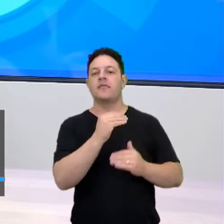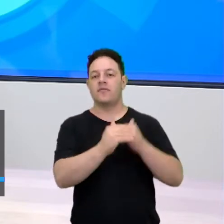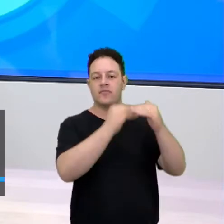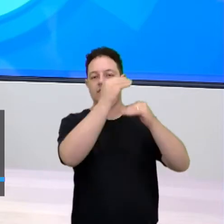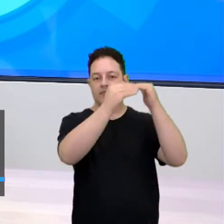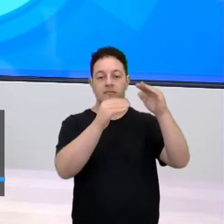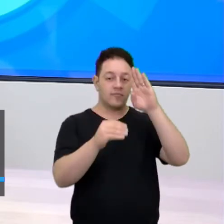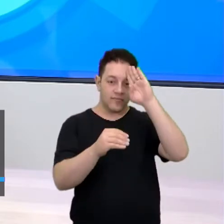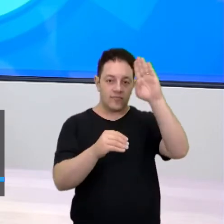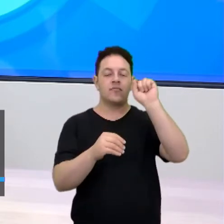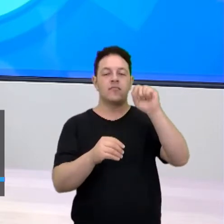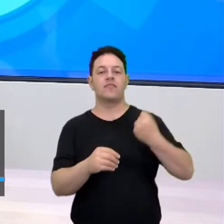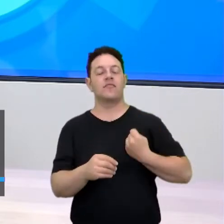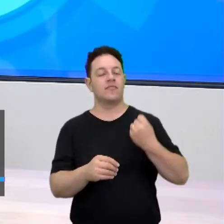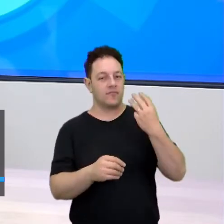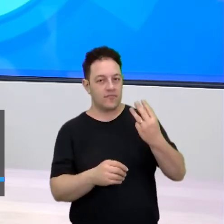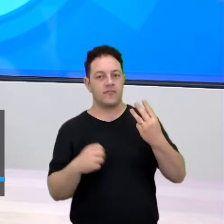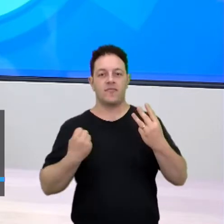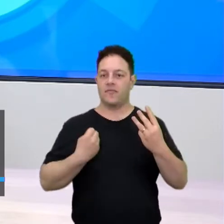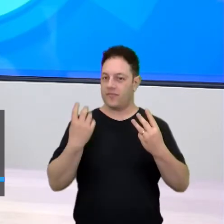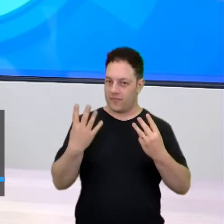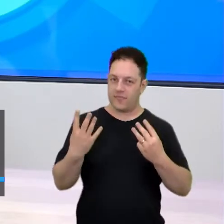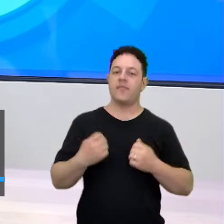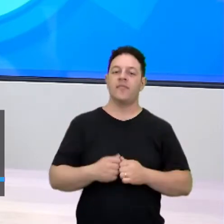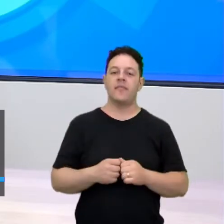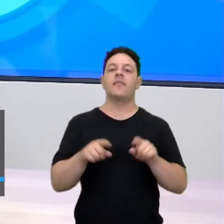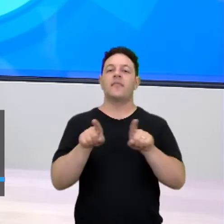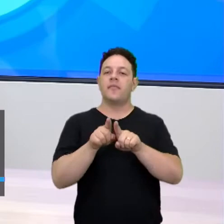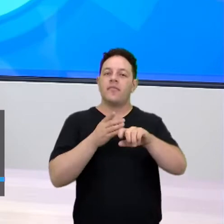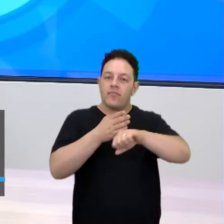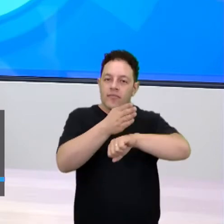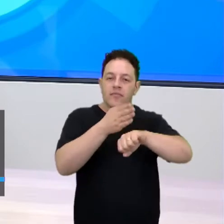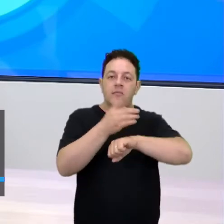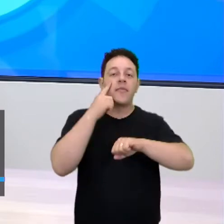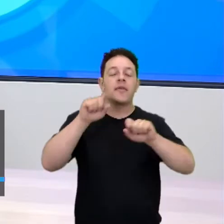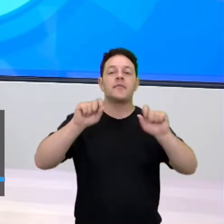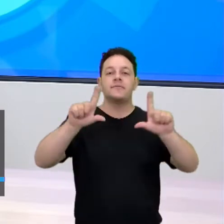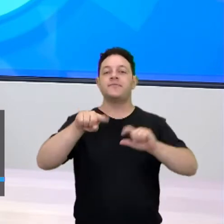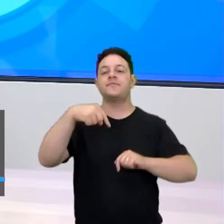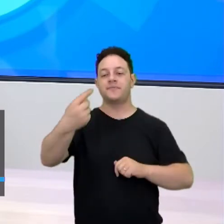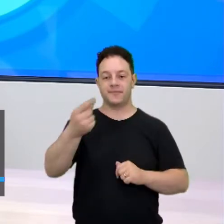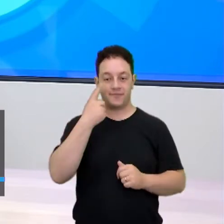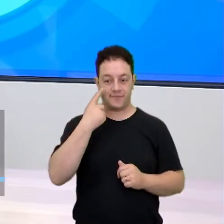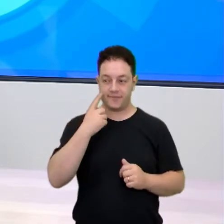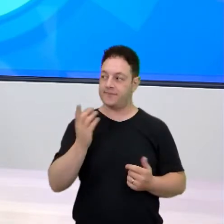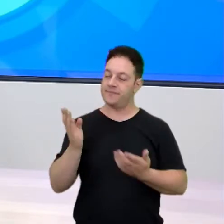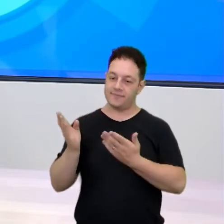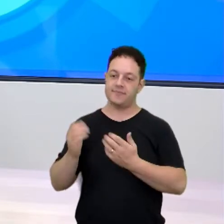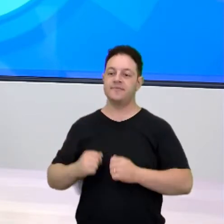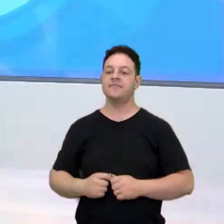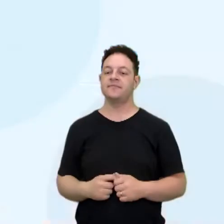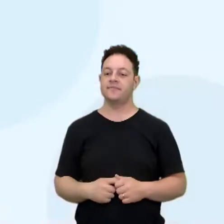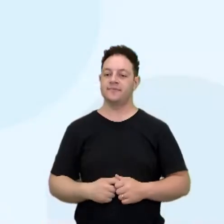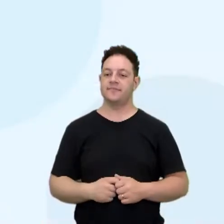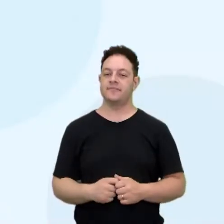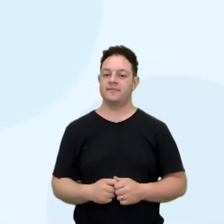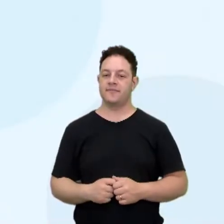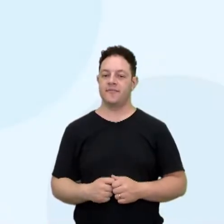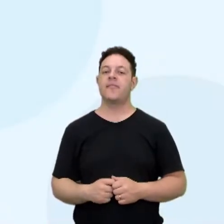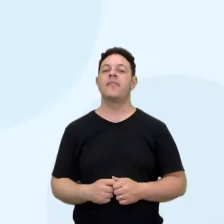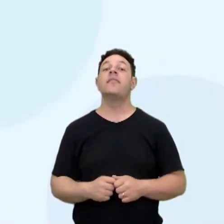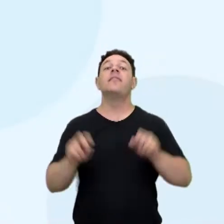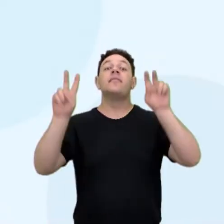desenvolvimento, principalmente na 3 e 4. E aí a gente pode acessar aí a próxima tela, que vocês vão ver aí que o tema do